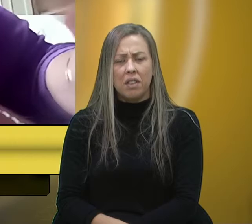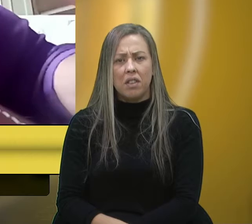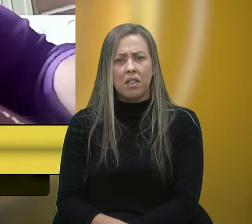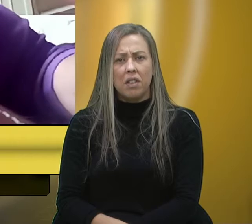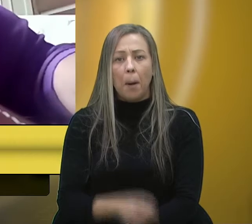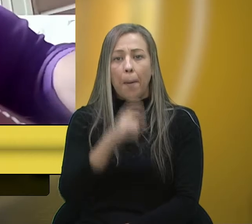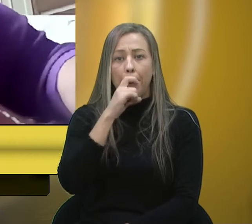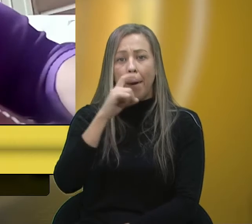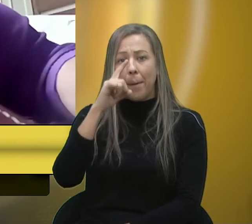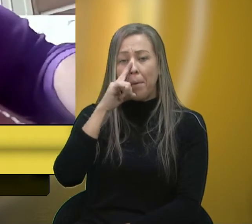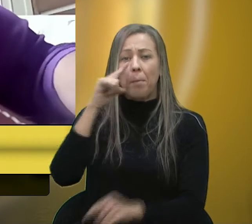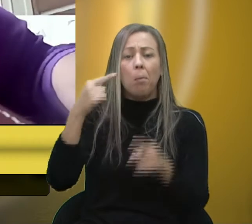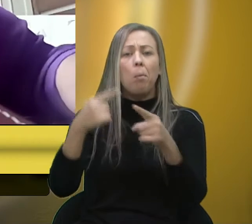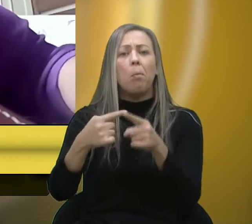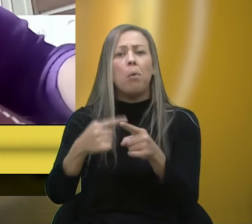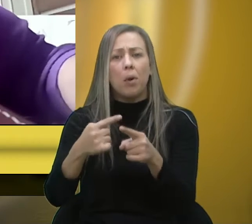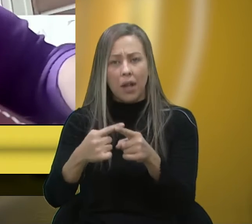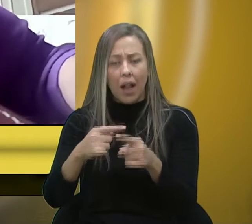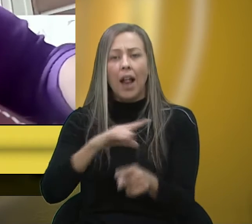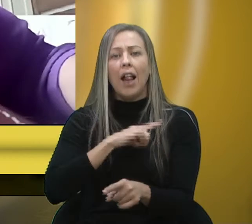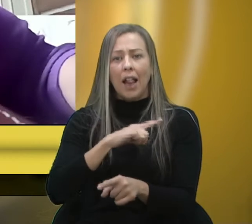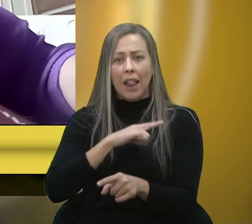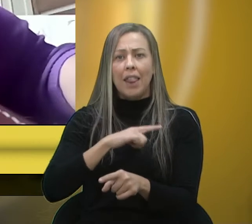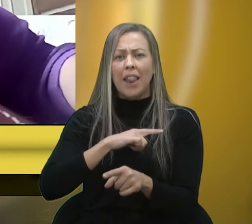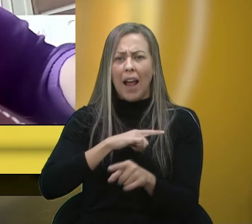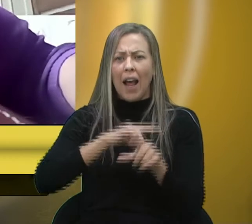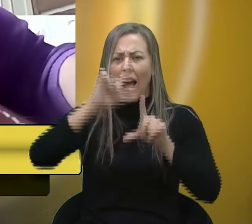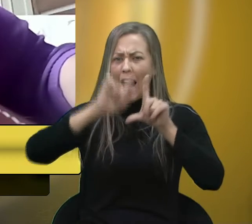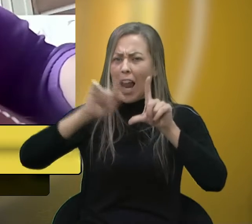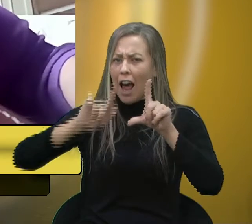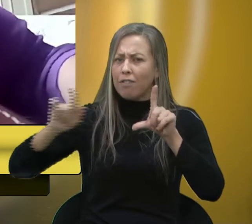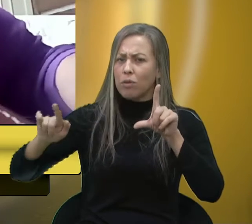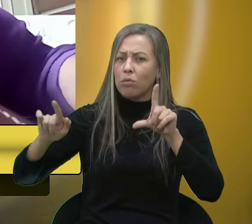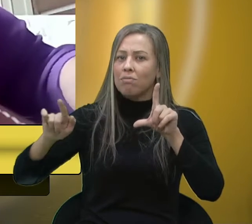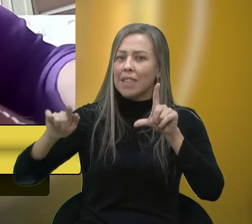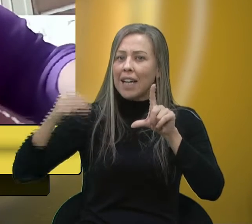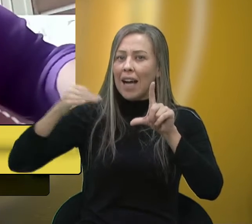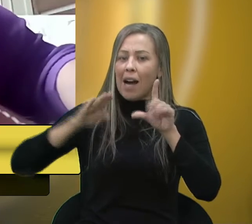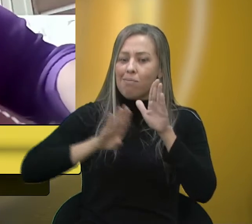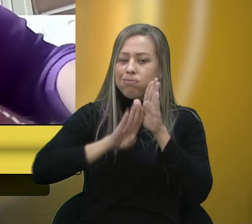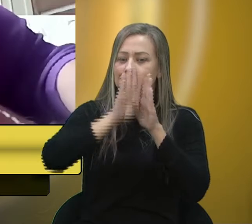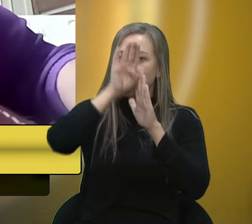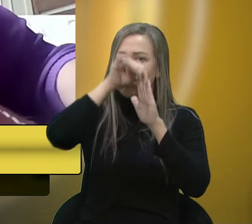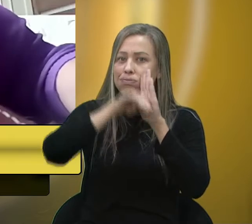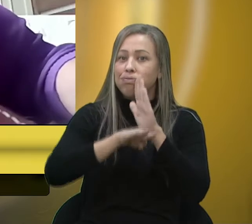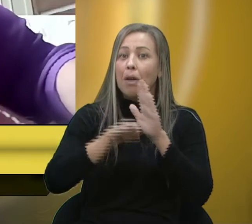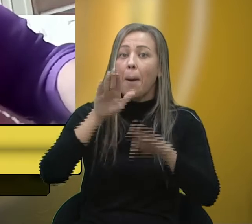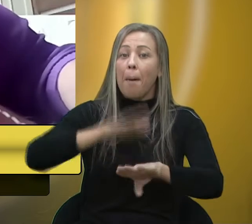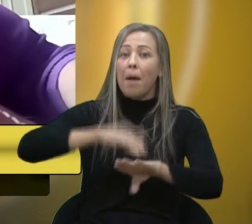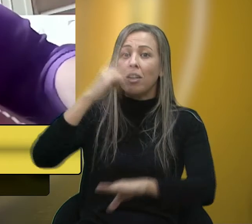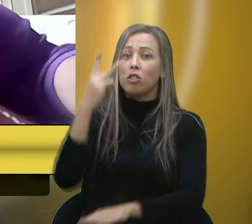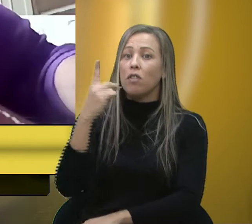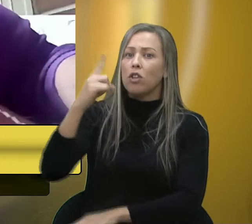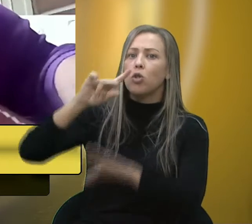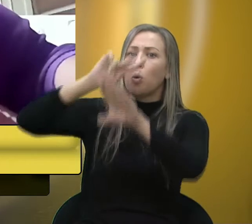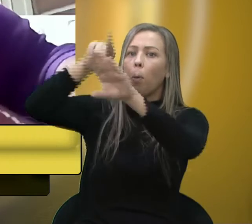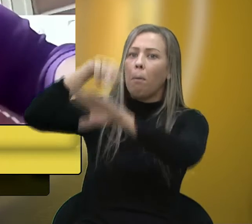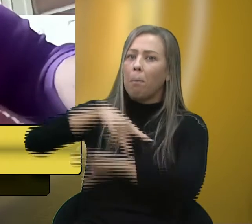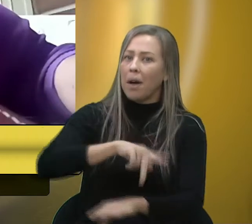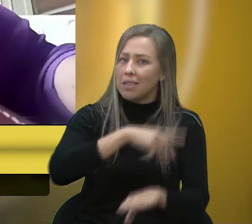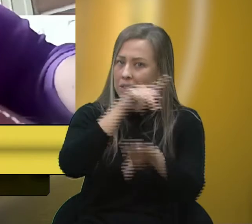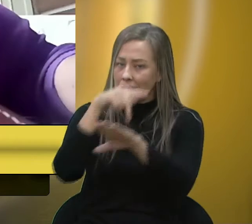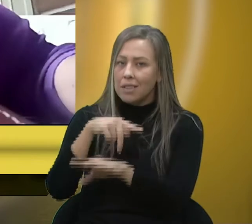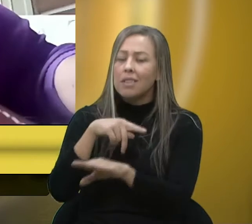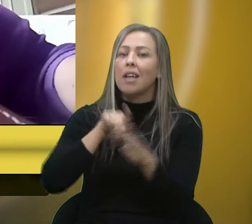os pais. Por quê? Porque nós temos estatísticas aí que foram feitas em mais de 21 países de que